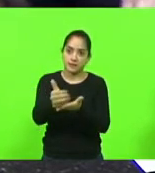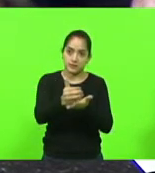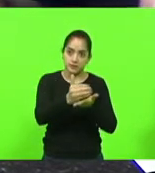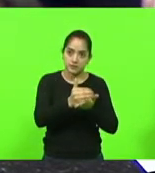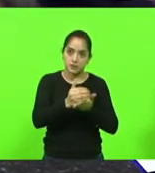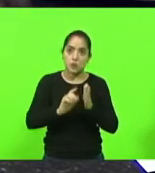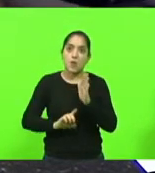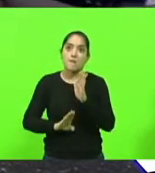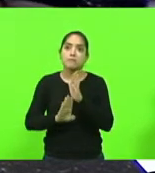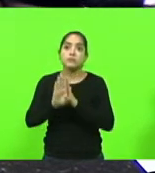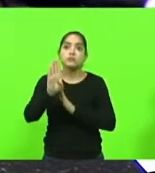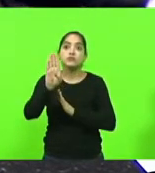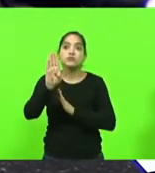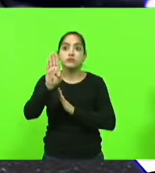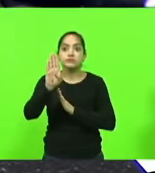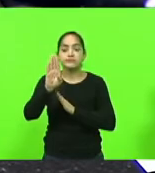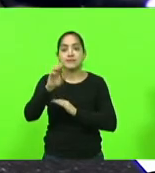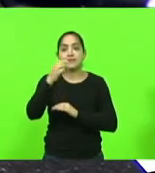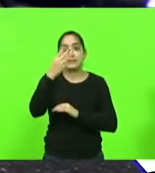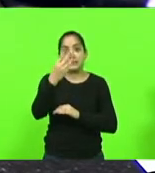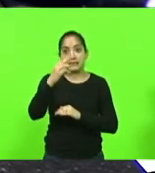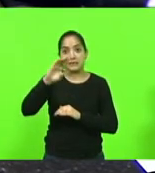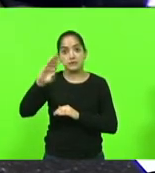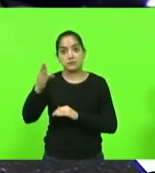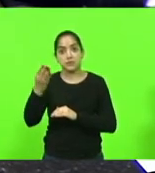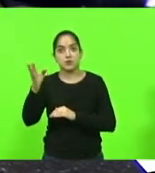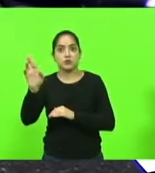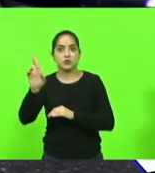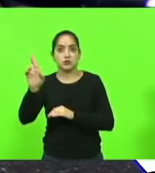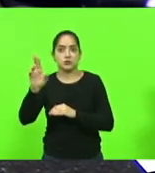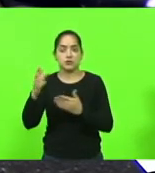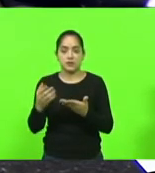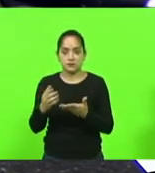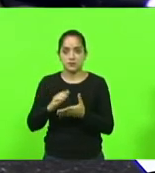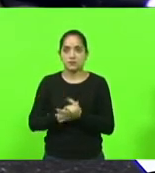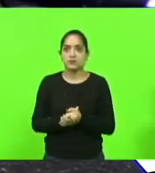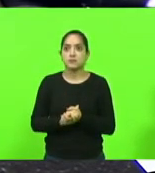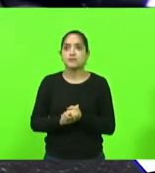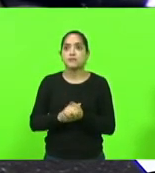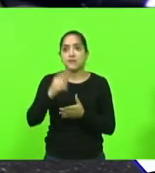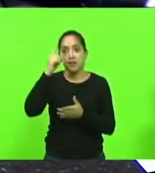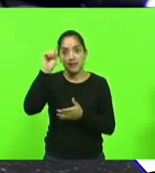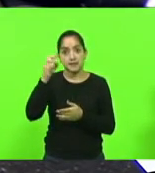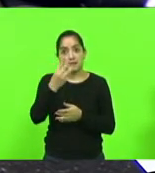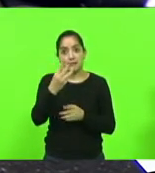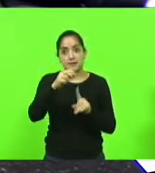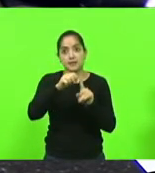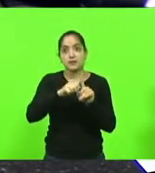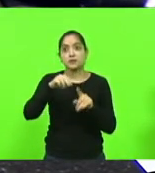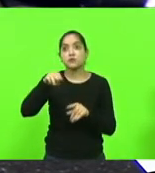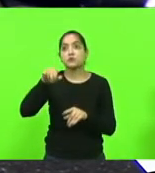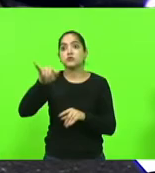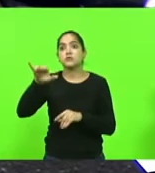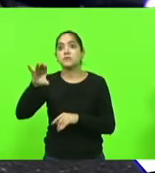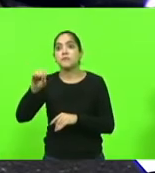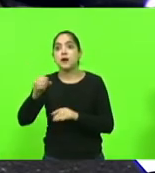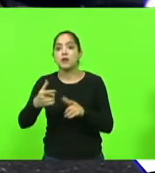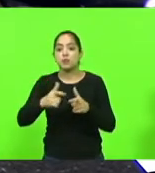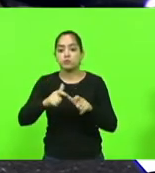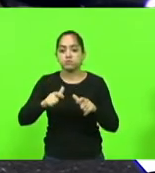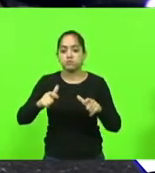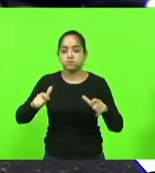bate recorde em janeiro, R$3 bilhões. 3 de maio de 2021, a arrecadação de Santa Catarina cresceu